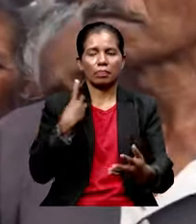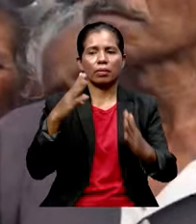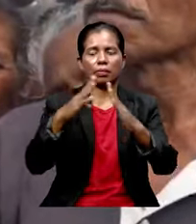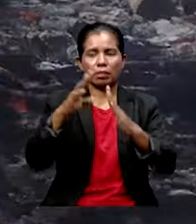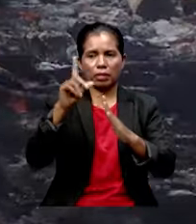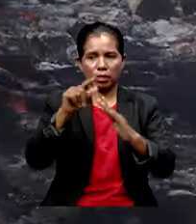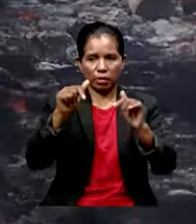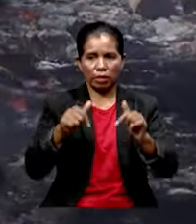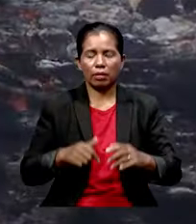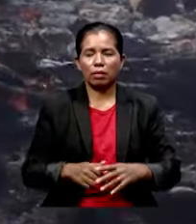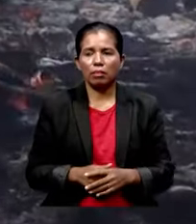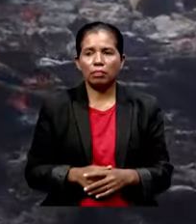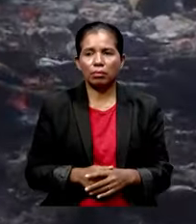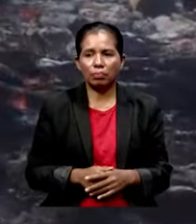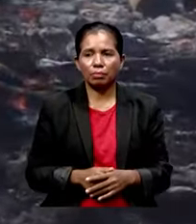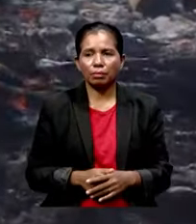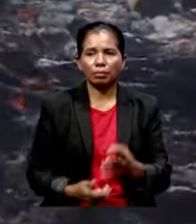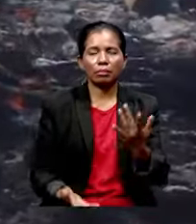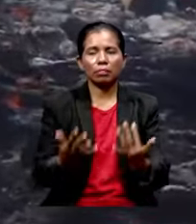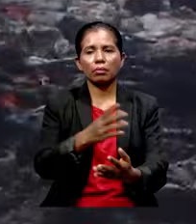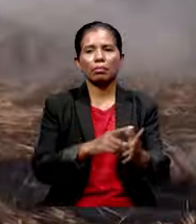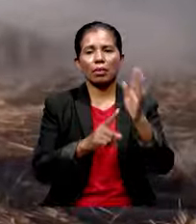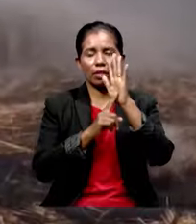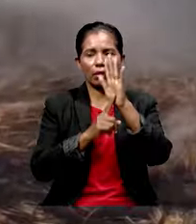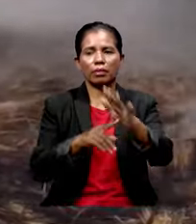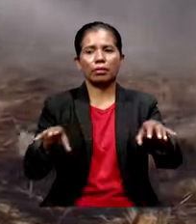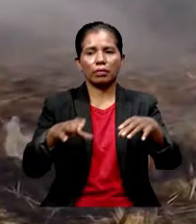lista. Afinal, acontece incêndio, comunidade informa quedas para